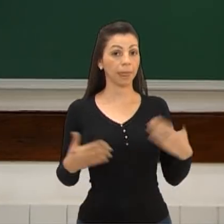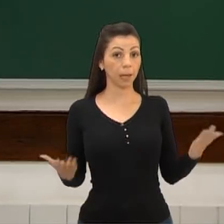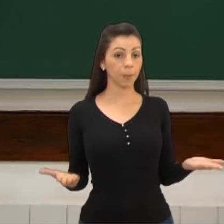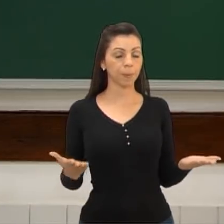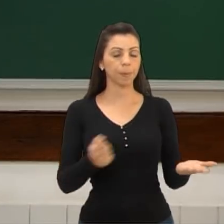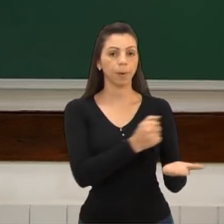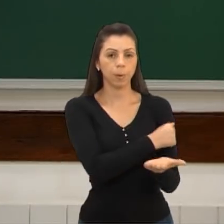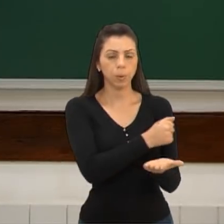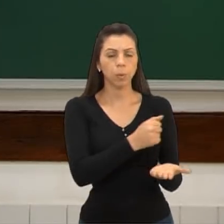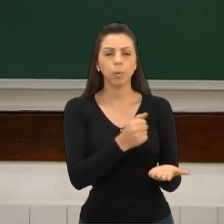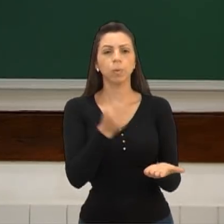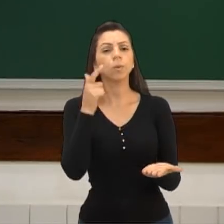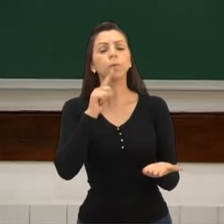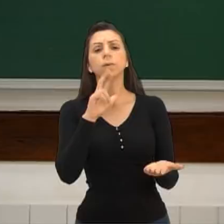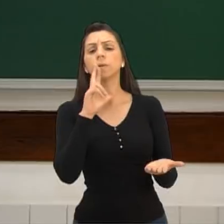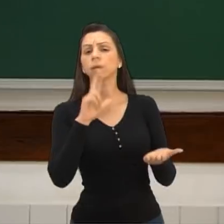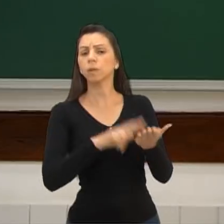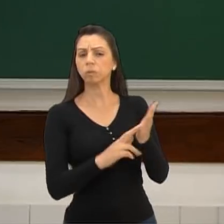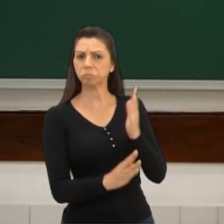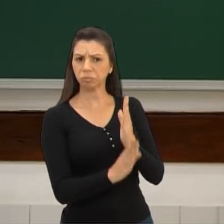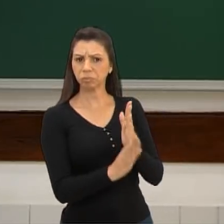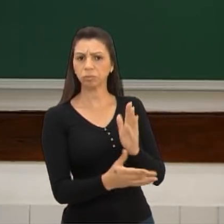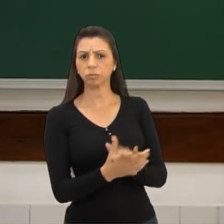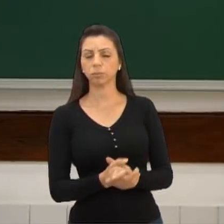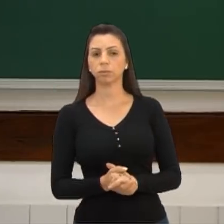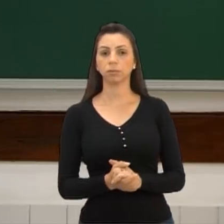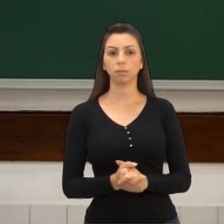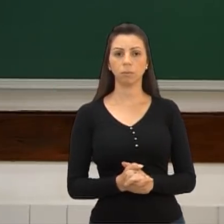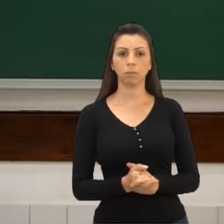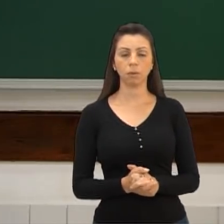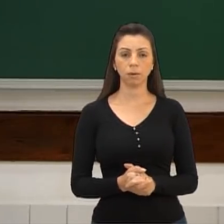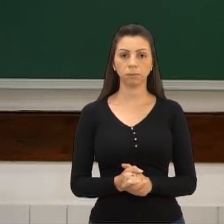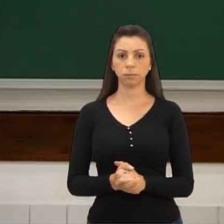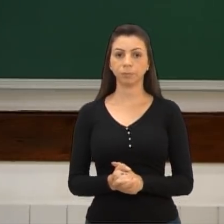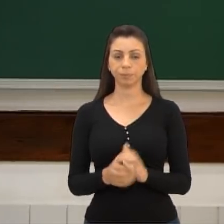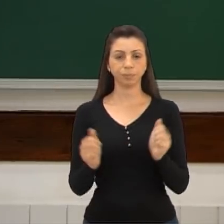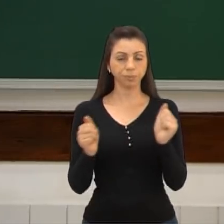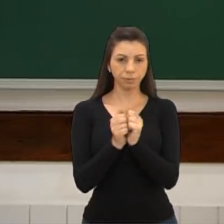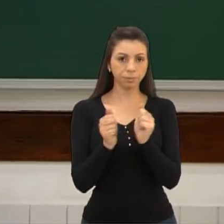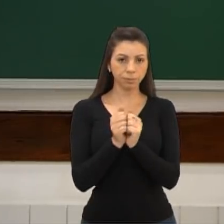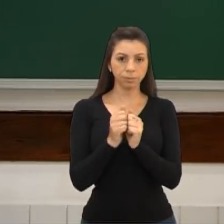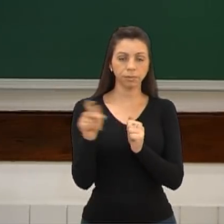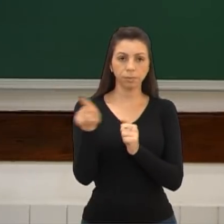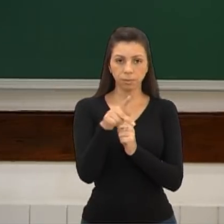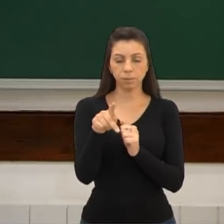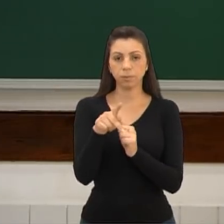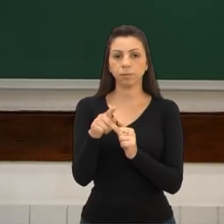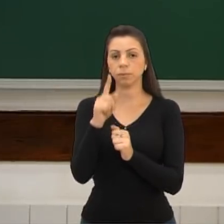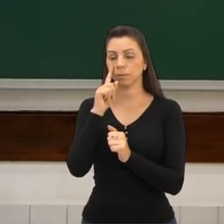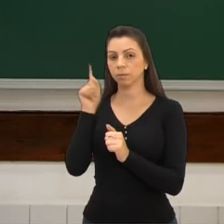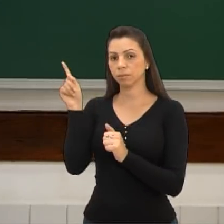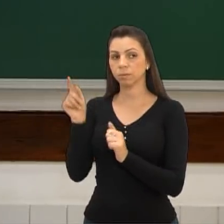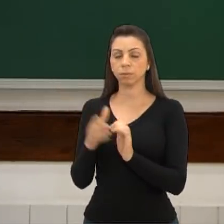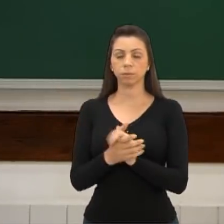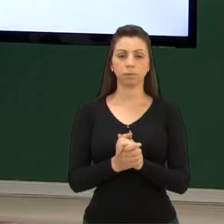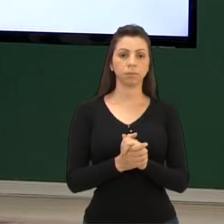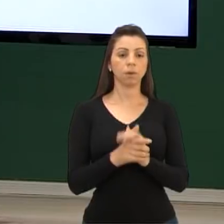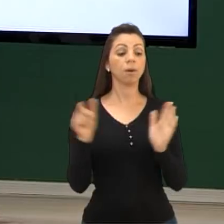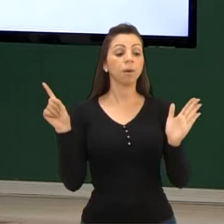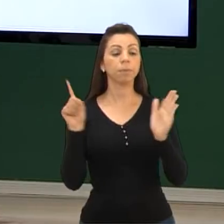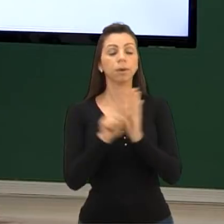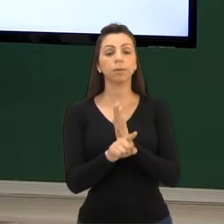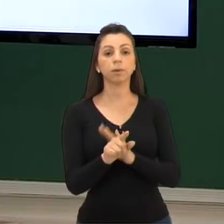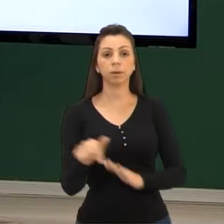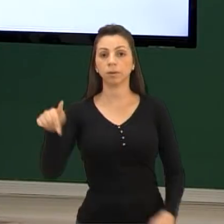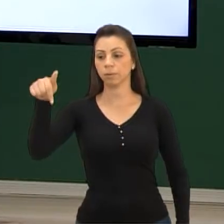Então, alunos, conseguiram identificar o resultado? Venha, vamos verificar aqui com o professor. A pergunta que ele havia feito, constatou-se que a